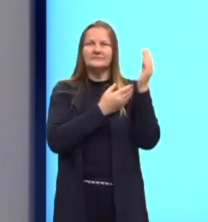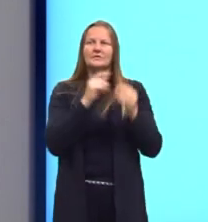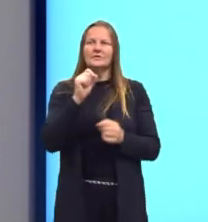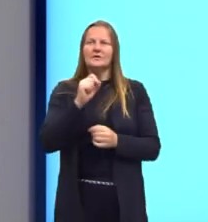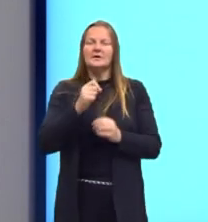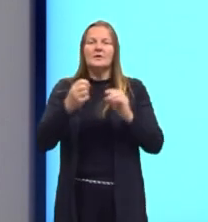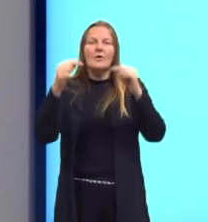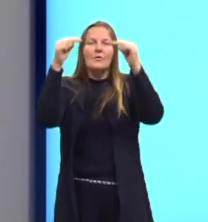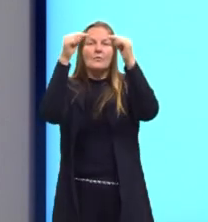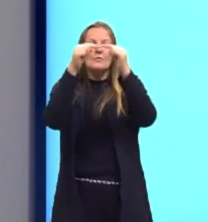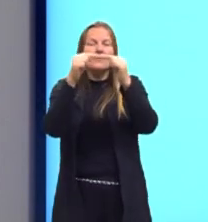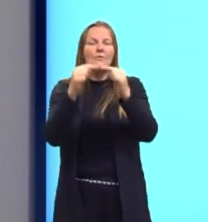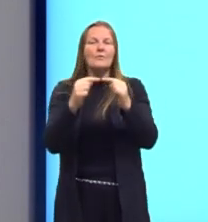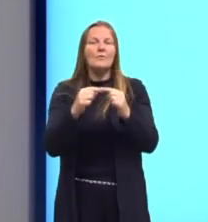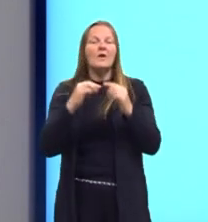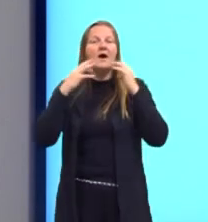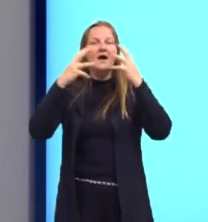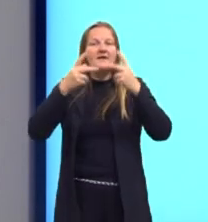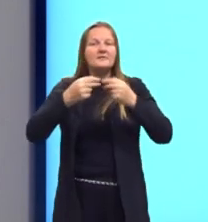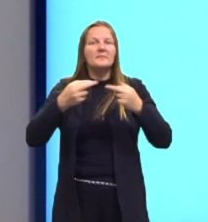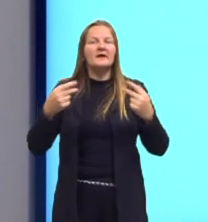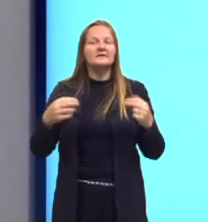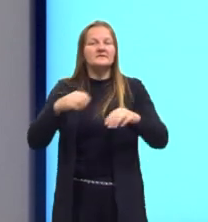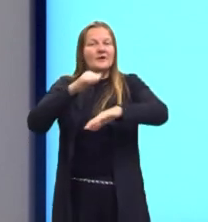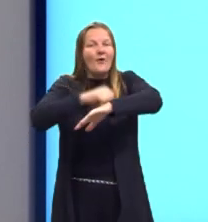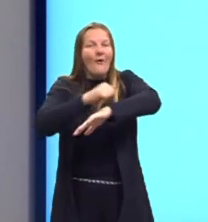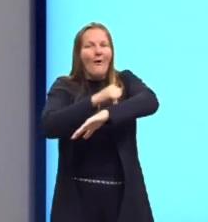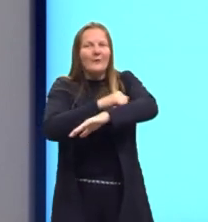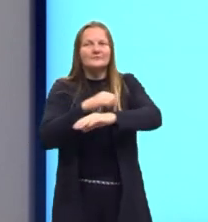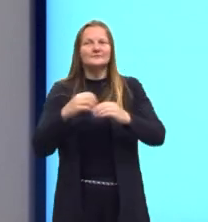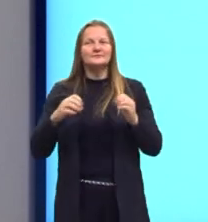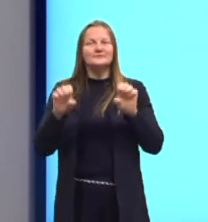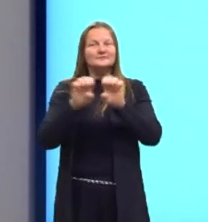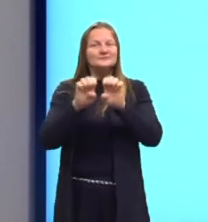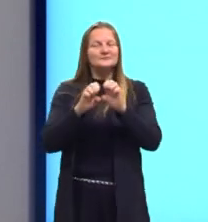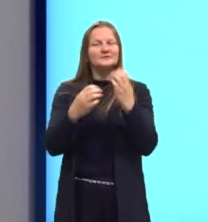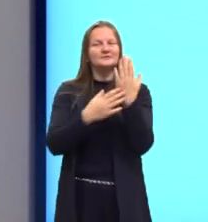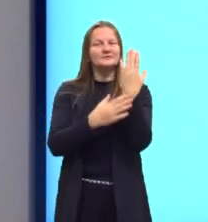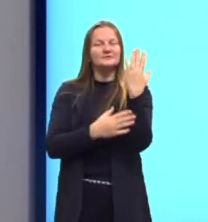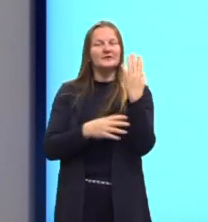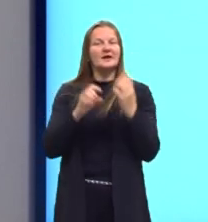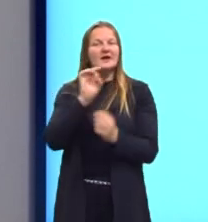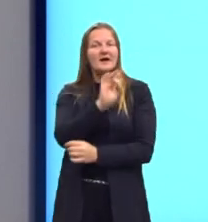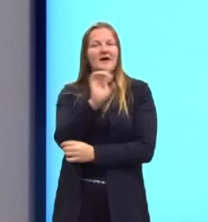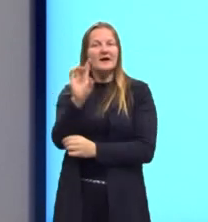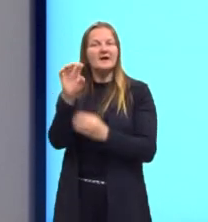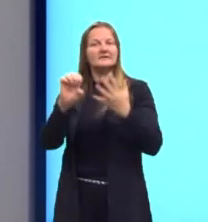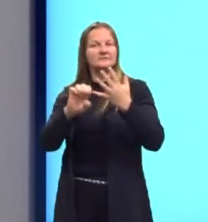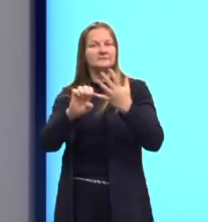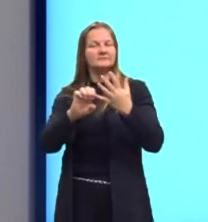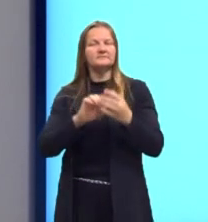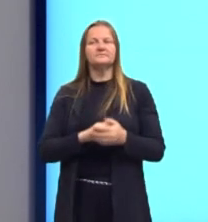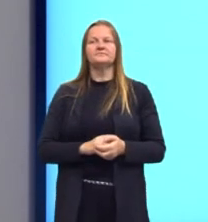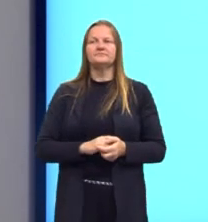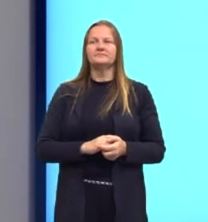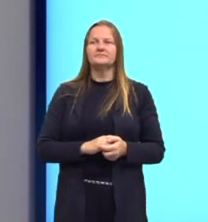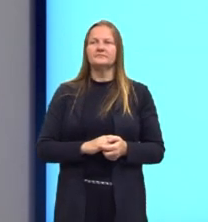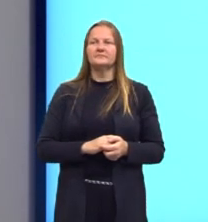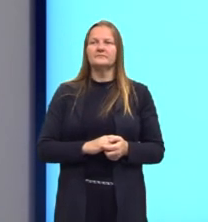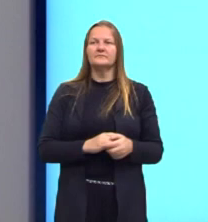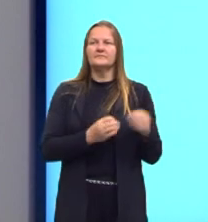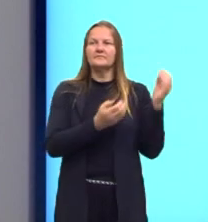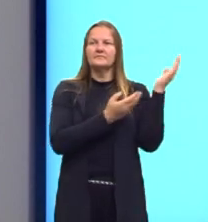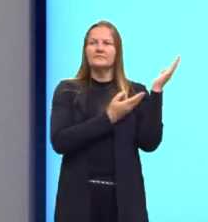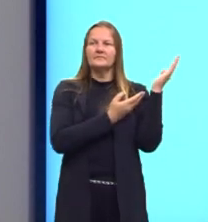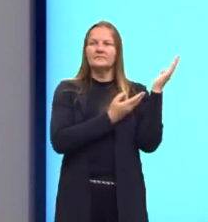as correspondências entre as estruturas ósseas adaptadas a necessidade de cada animal que nesse caso aqui